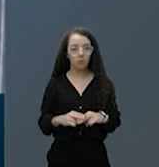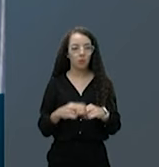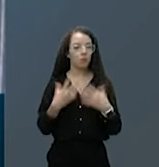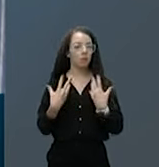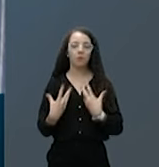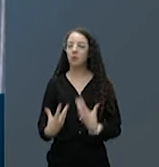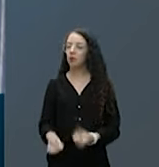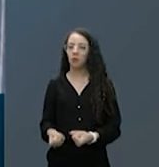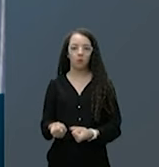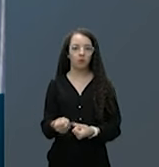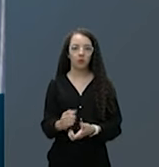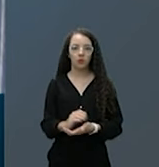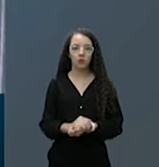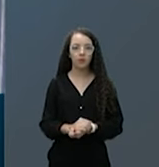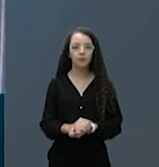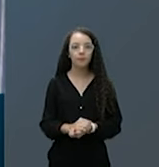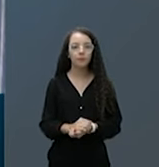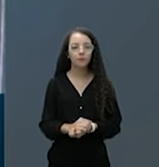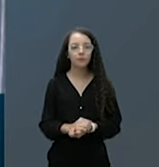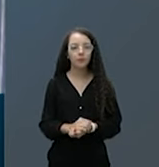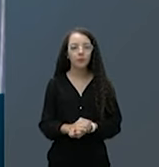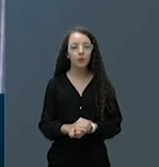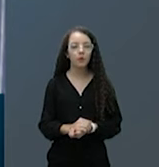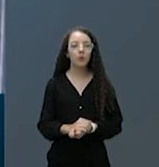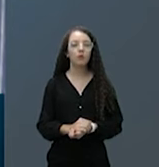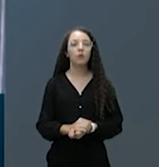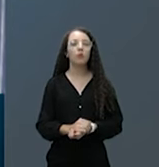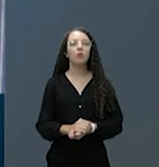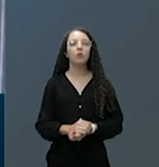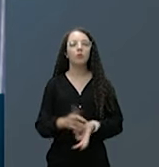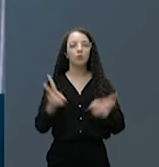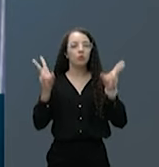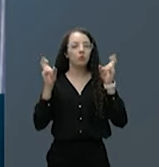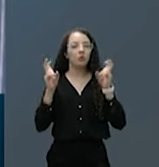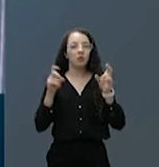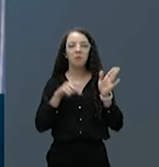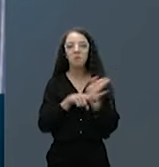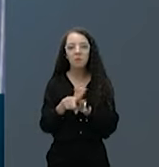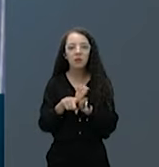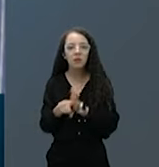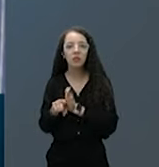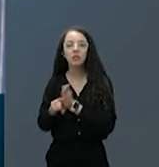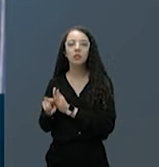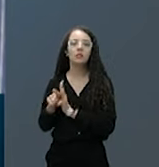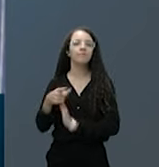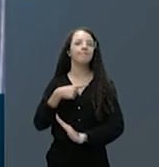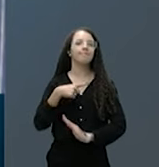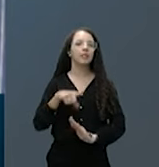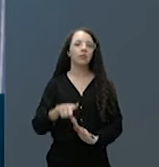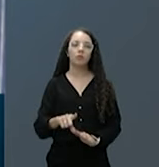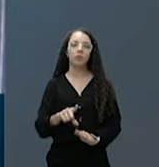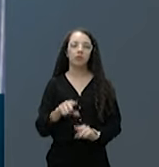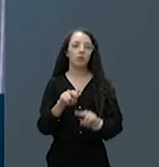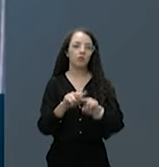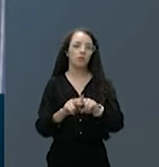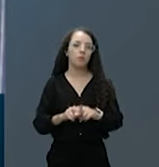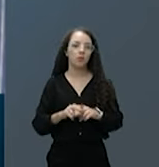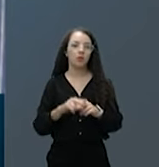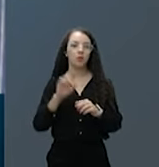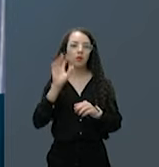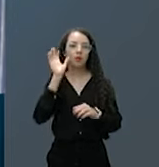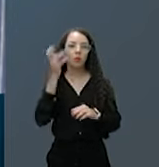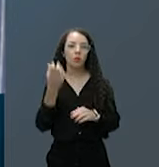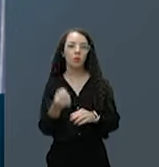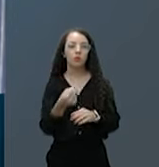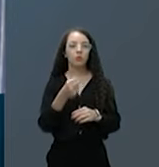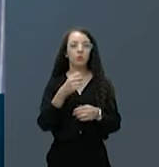inadmissibilidade. Essa questão não foi examinada no acórdão embargado. Com